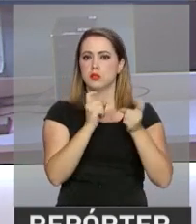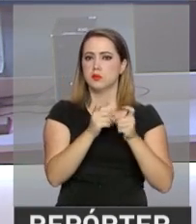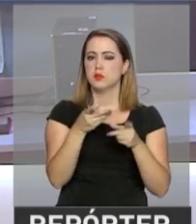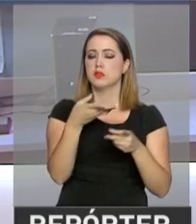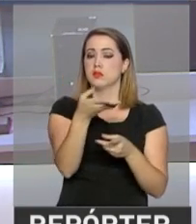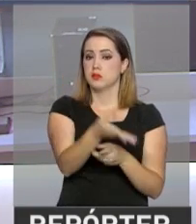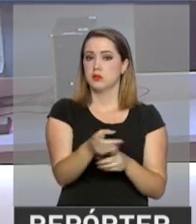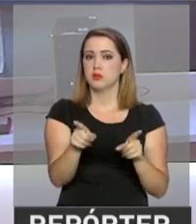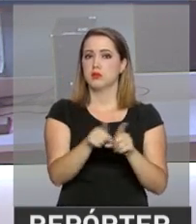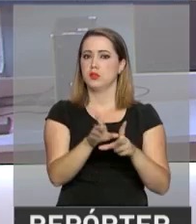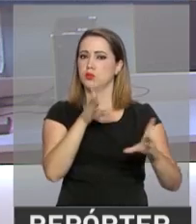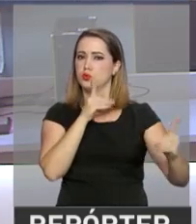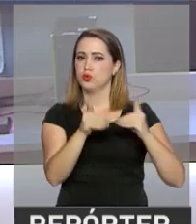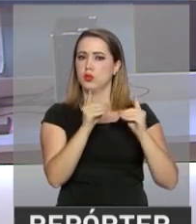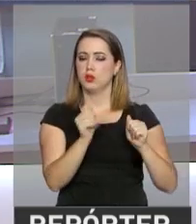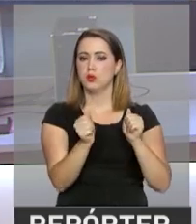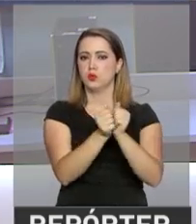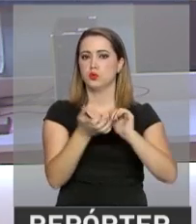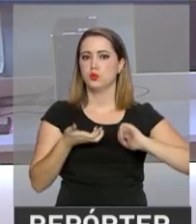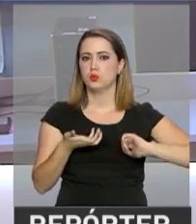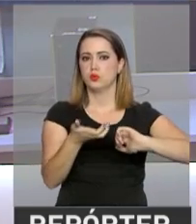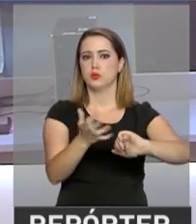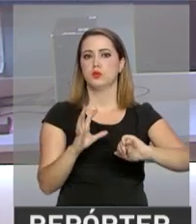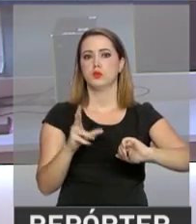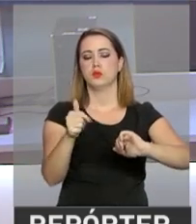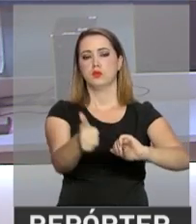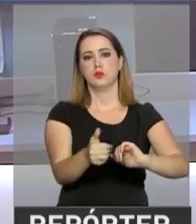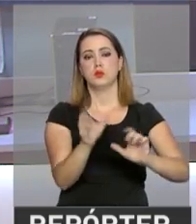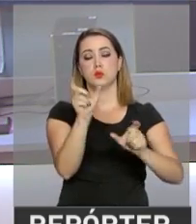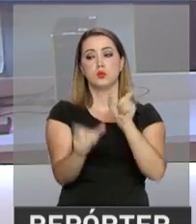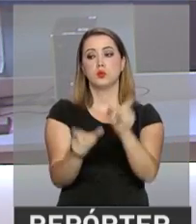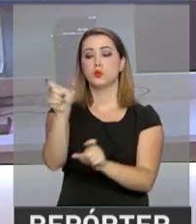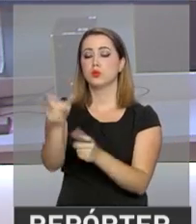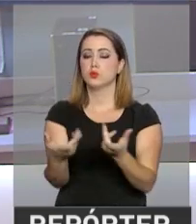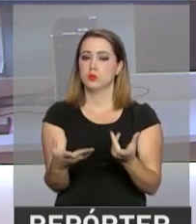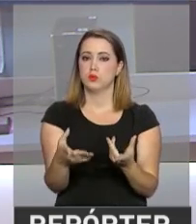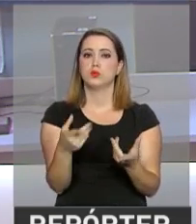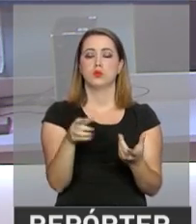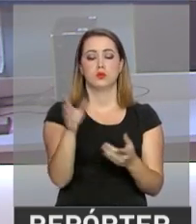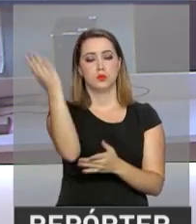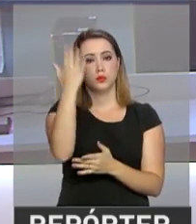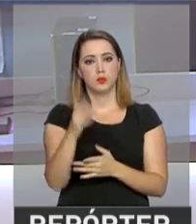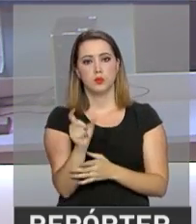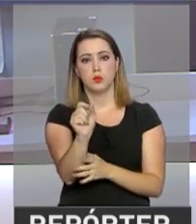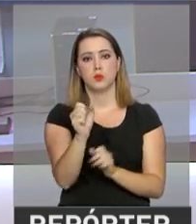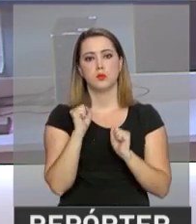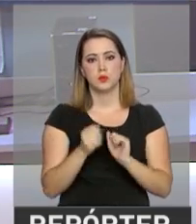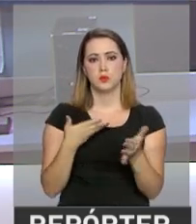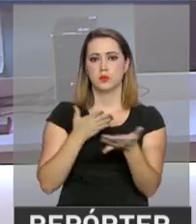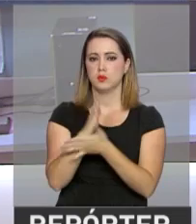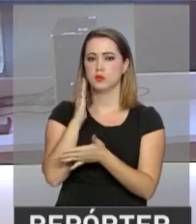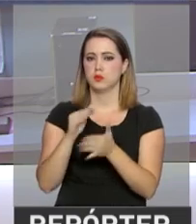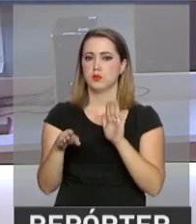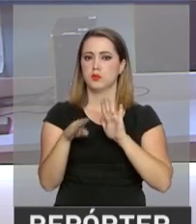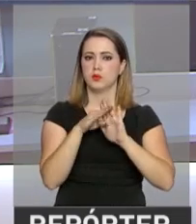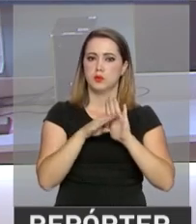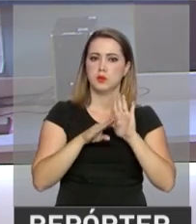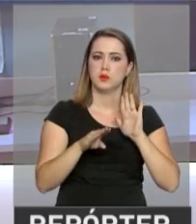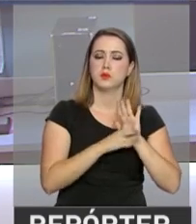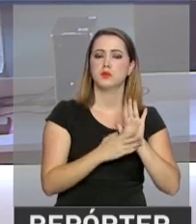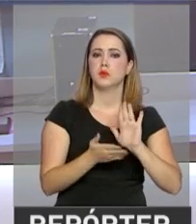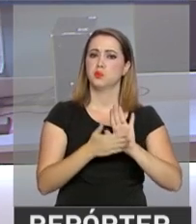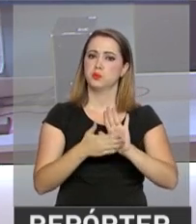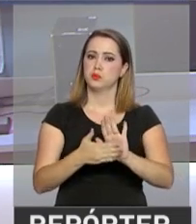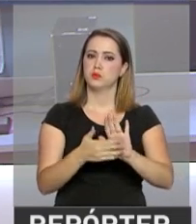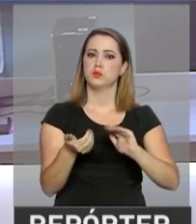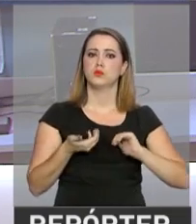com o Congresso e todos os entes da federação, o que, segundo o presidente, possibilita as aprovações de projetos